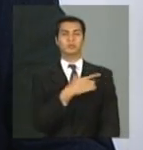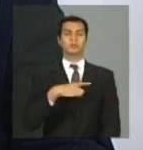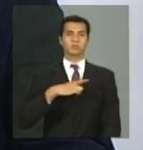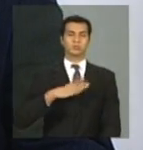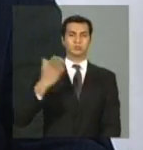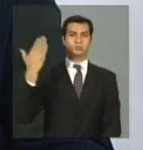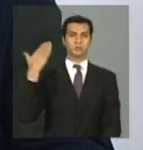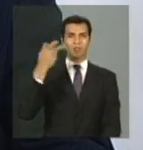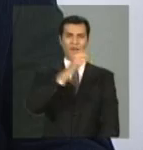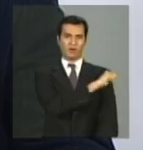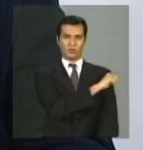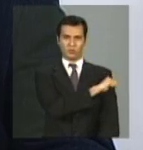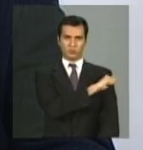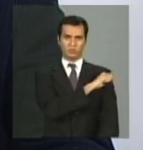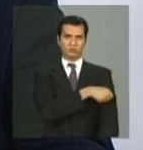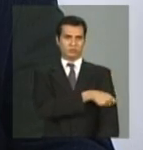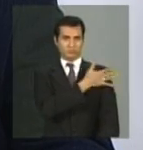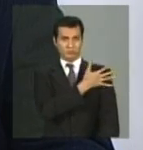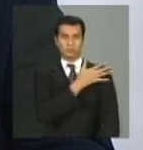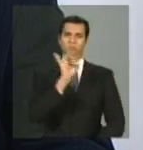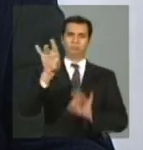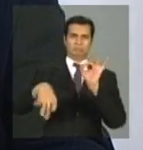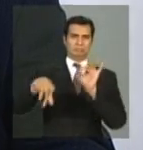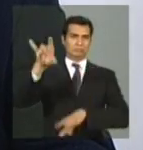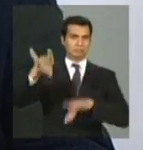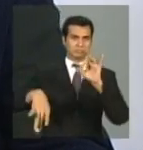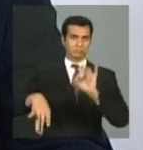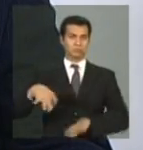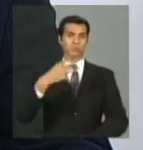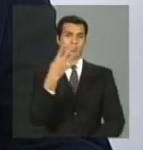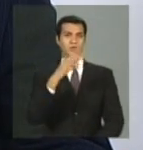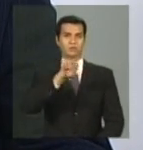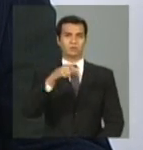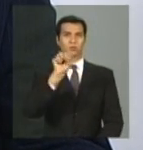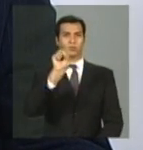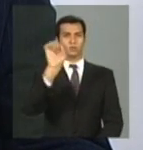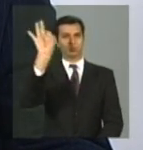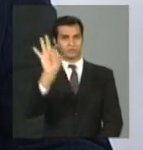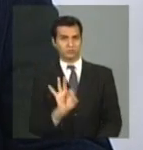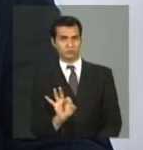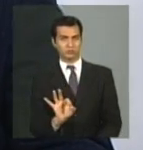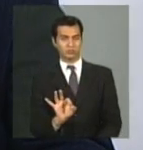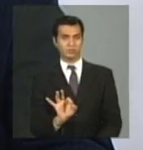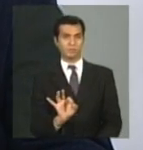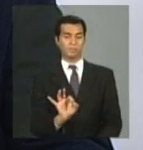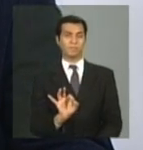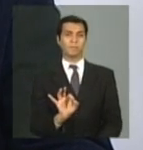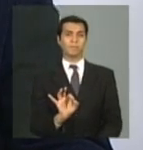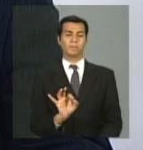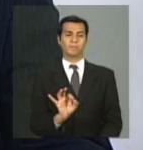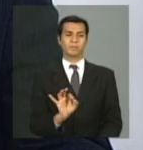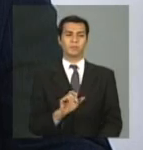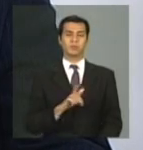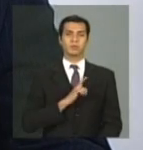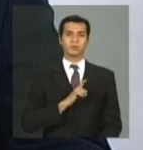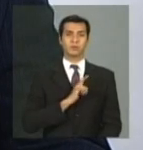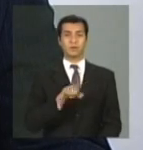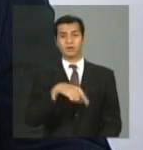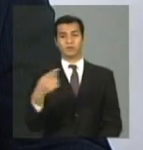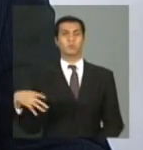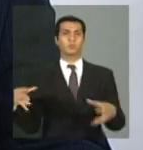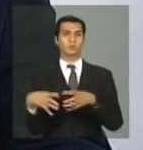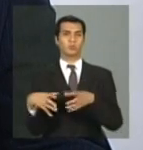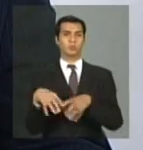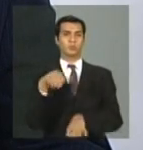seja, aqueles que abandonaram a escola em relação ao total, de 4,8 pontos percentuais, e entre os beneficiários de